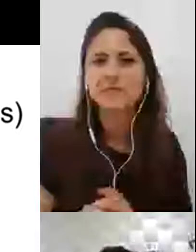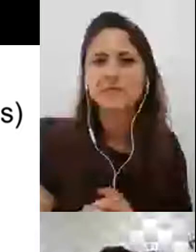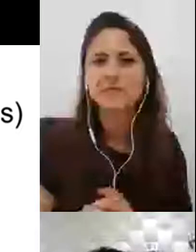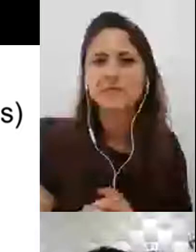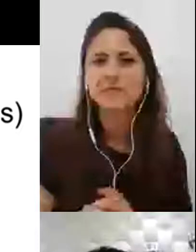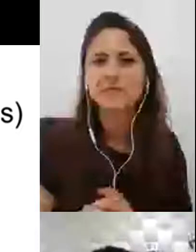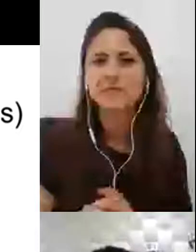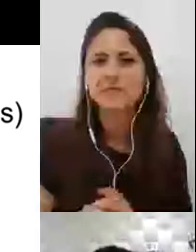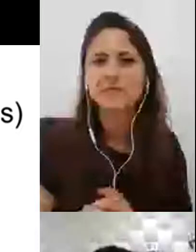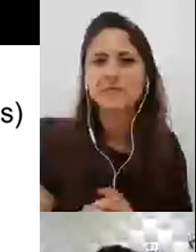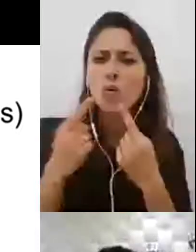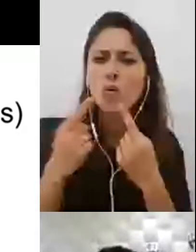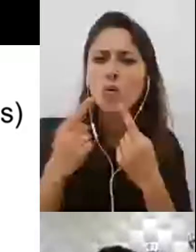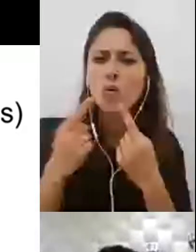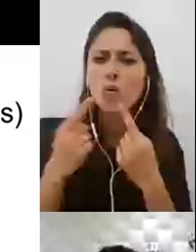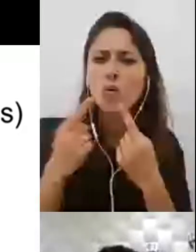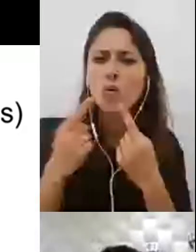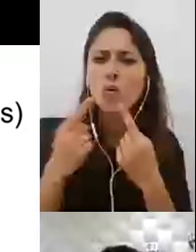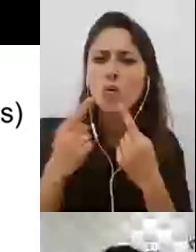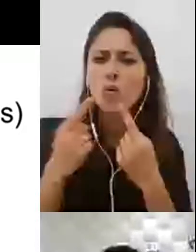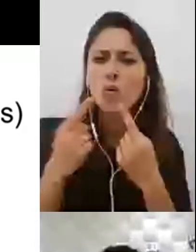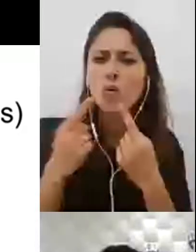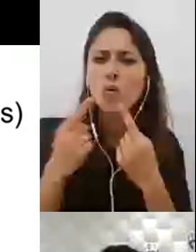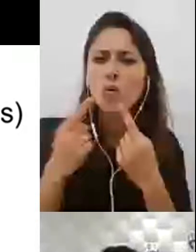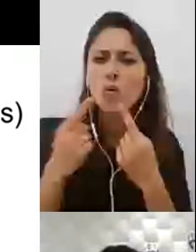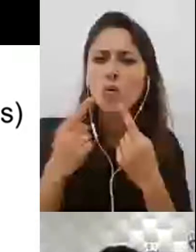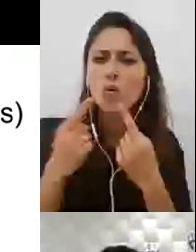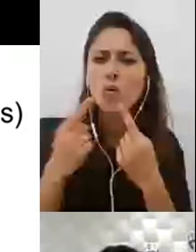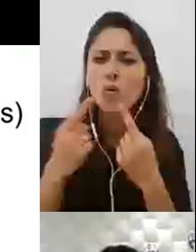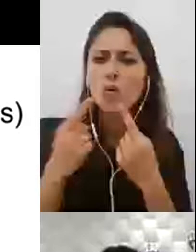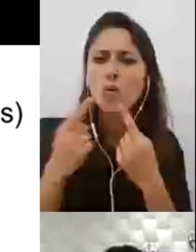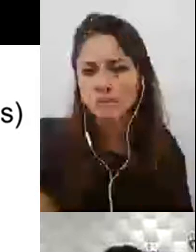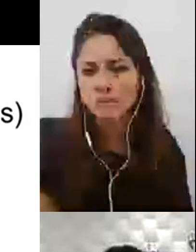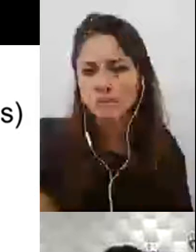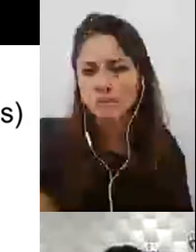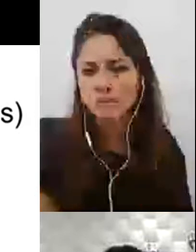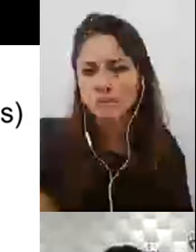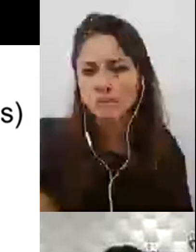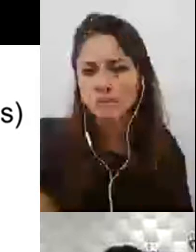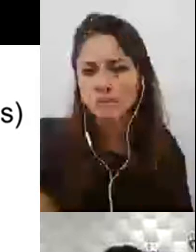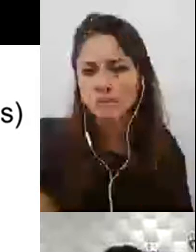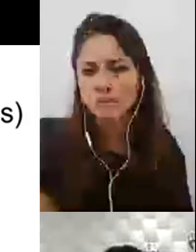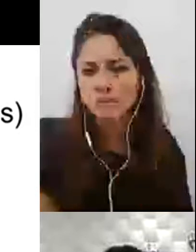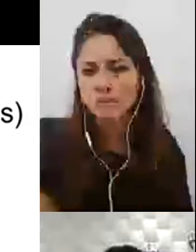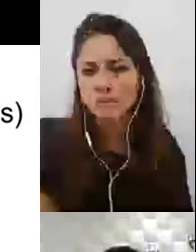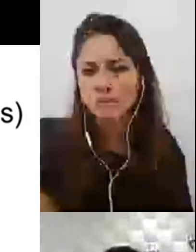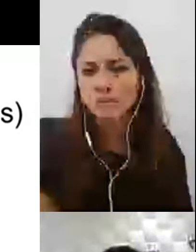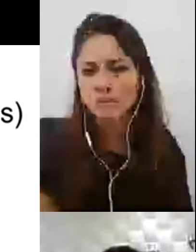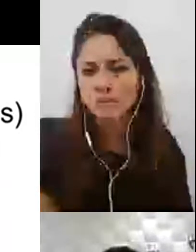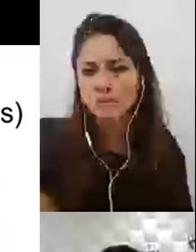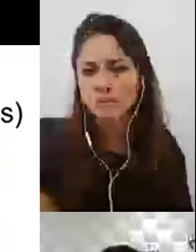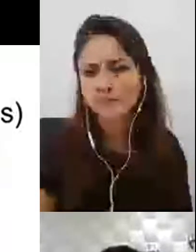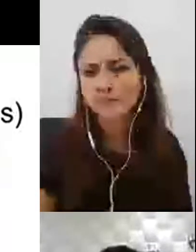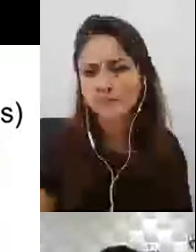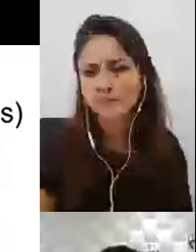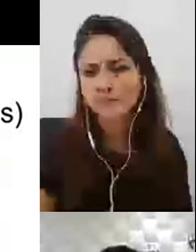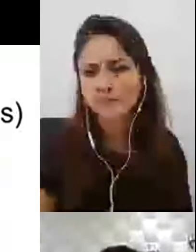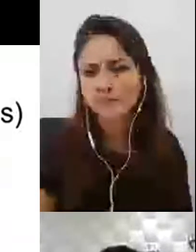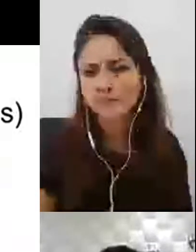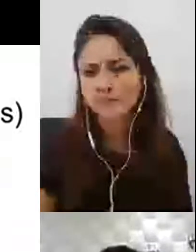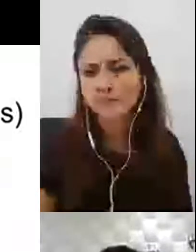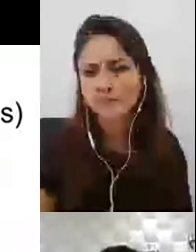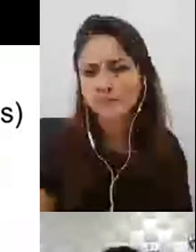interagindo conosco. Os equipamentos são muito similares aos equipamentos deles. Então, aqui é uma linha de engenharia